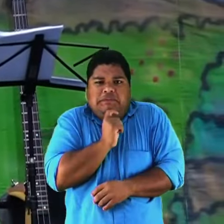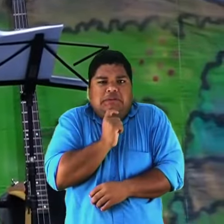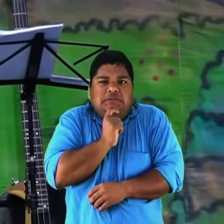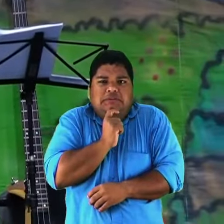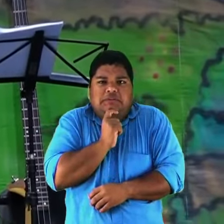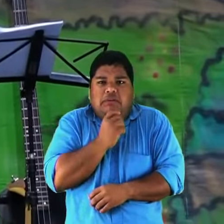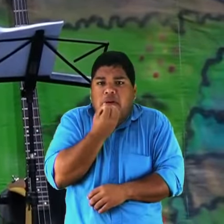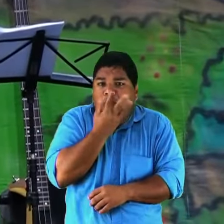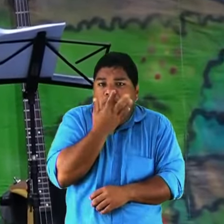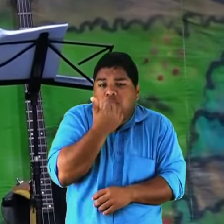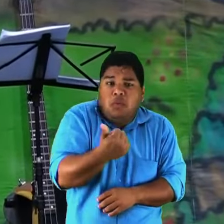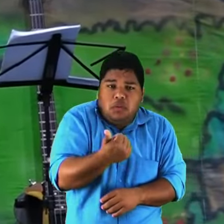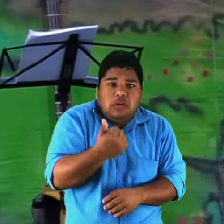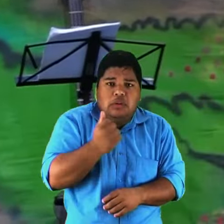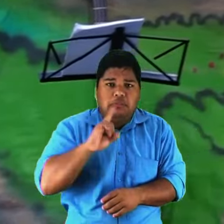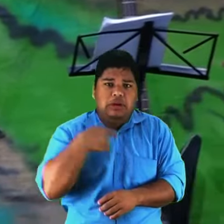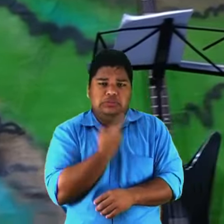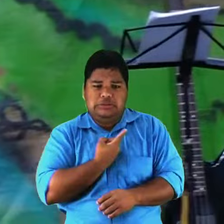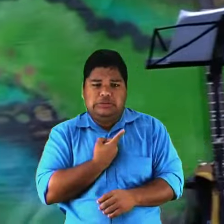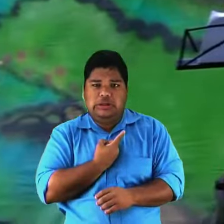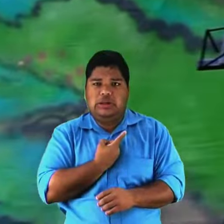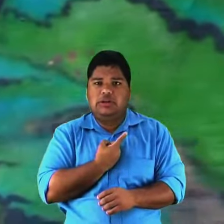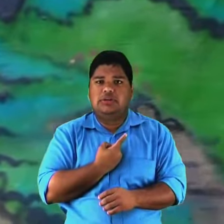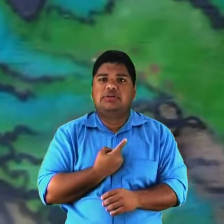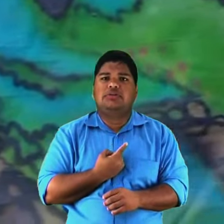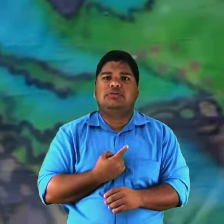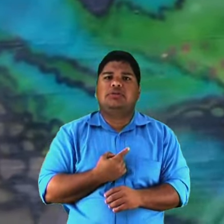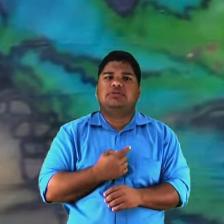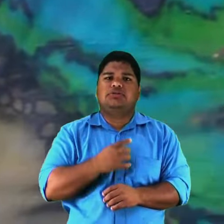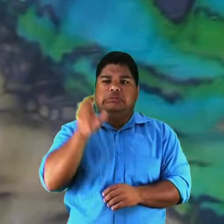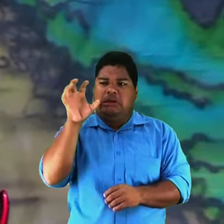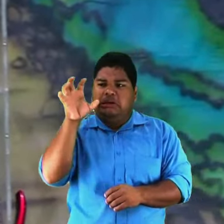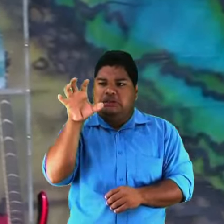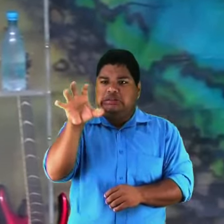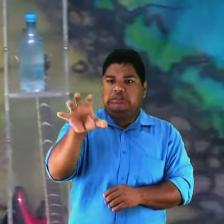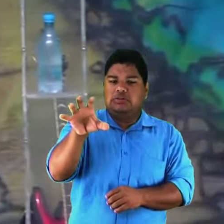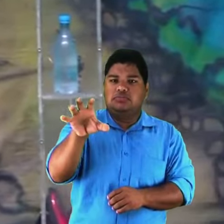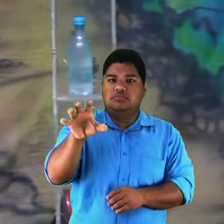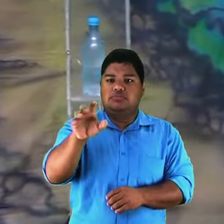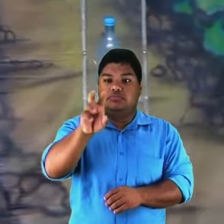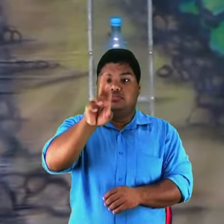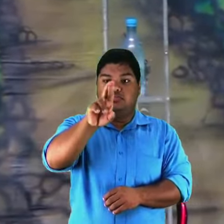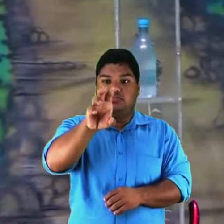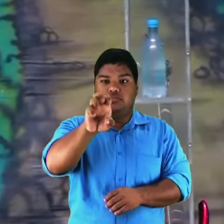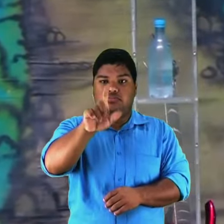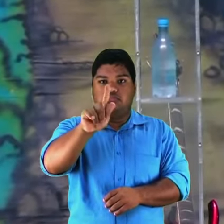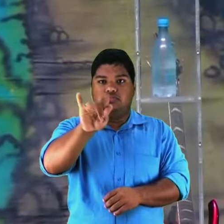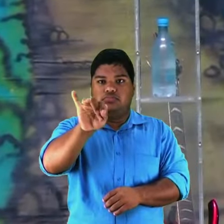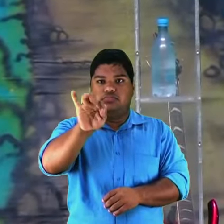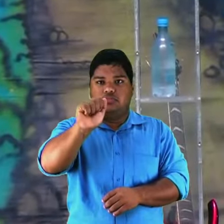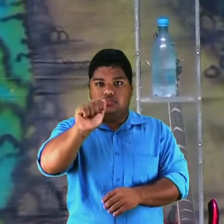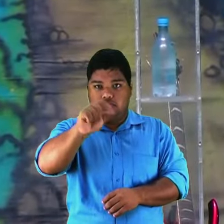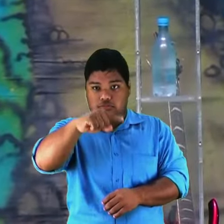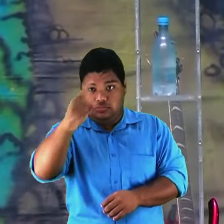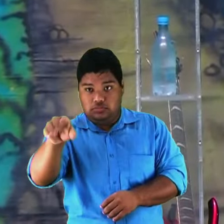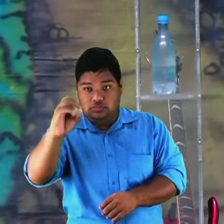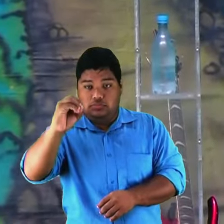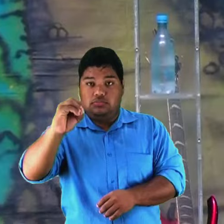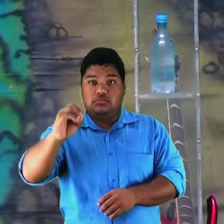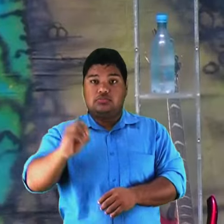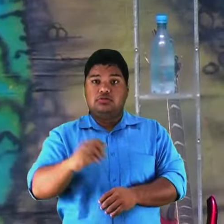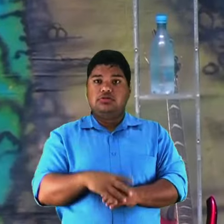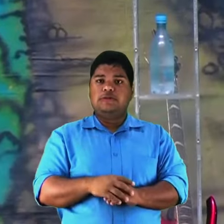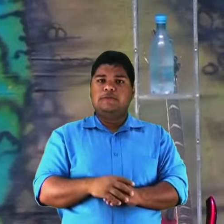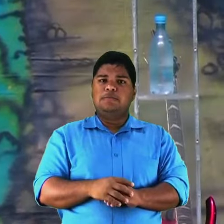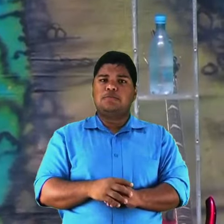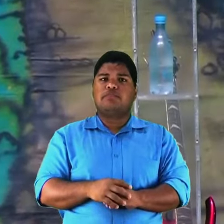ideal para a nossa região. E já aconteceu com você, de você achar que fez uma coisa e descobrir que não